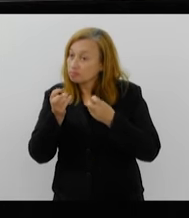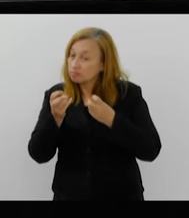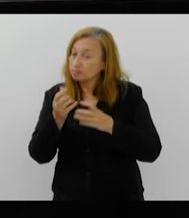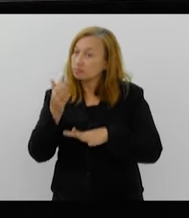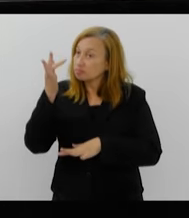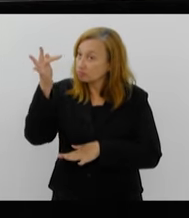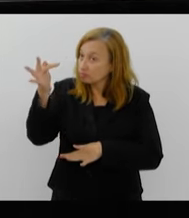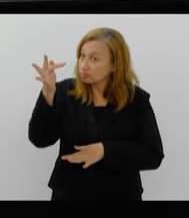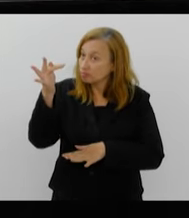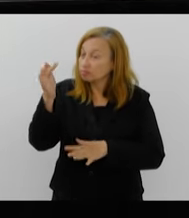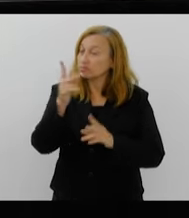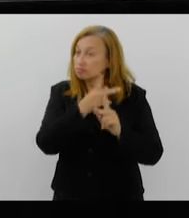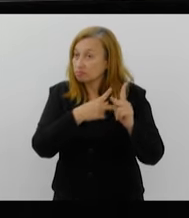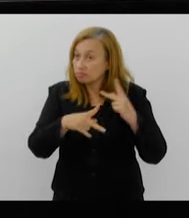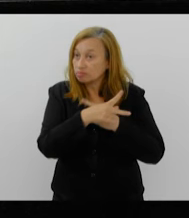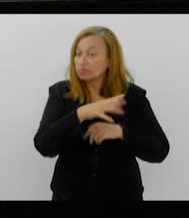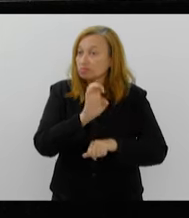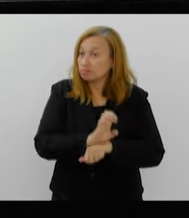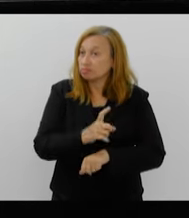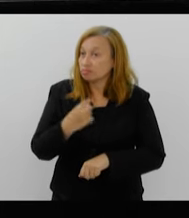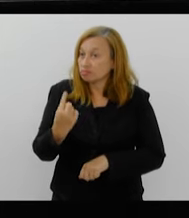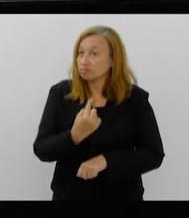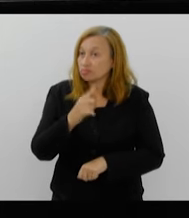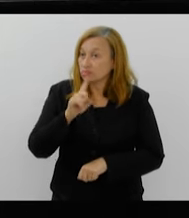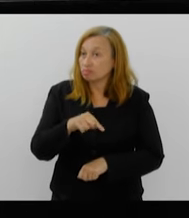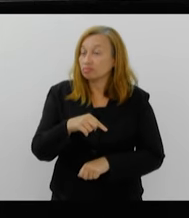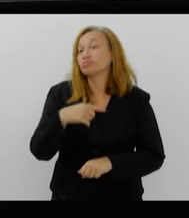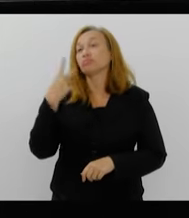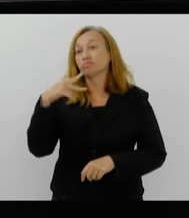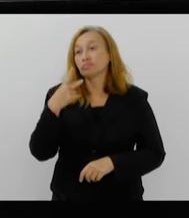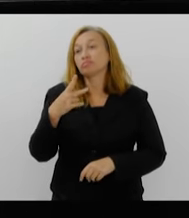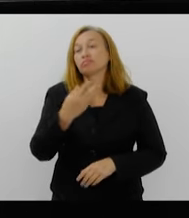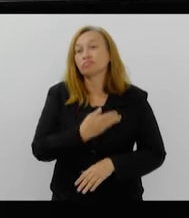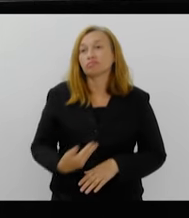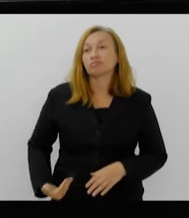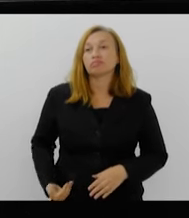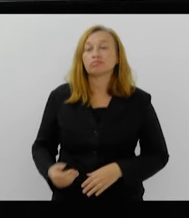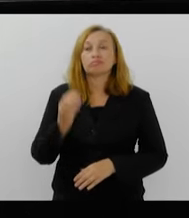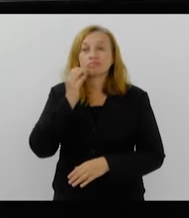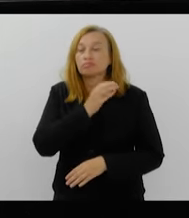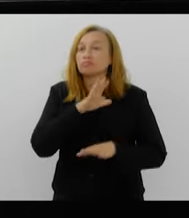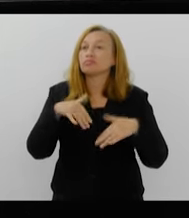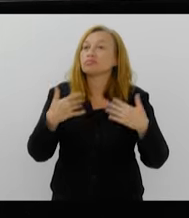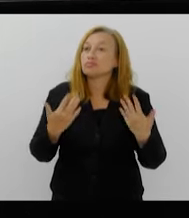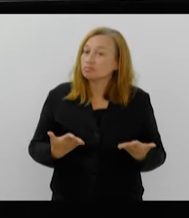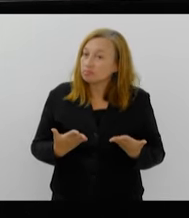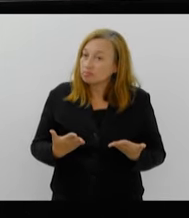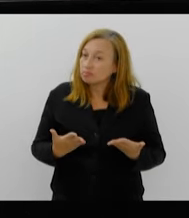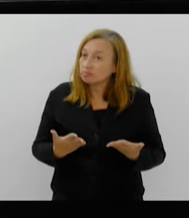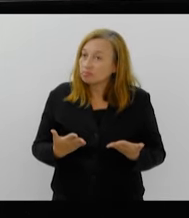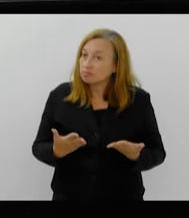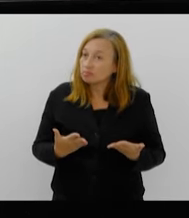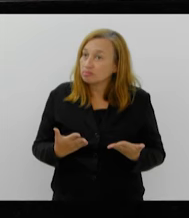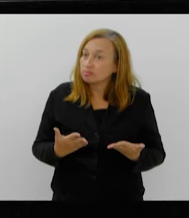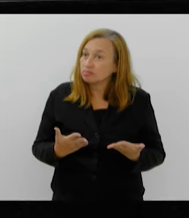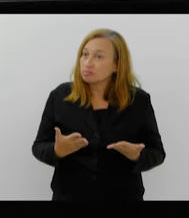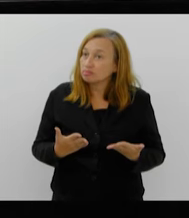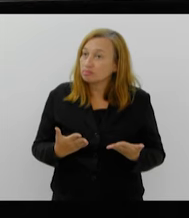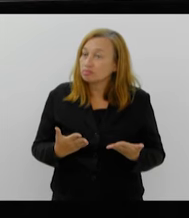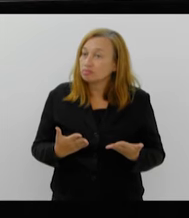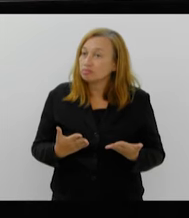futuro previdenciário do nosso Estado, essa é a política do governo do Cláudio Castro. Então, esta